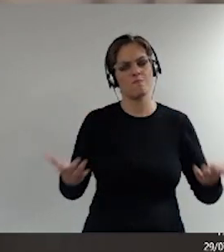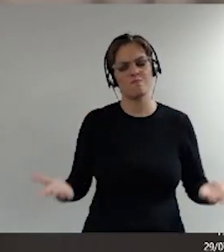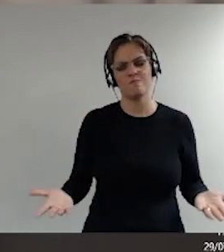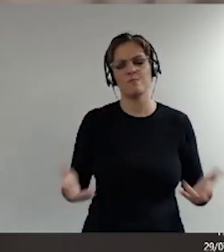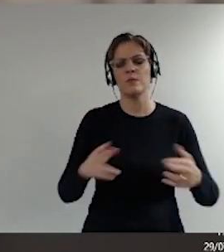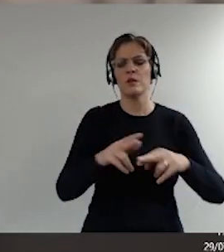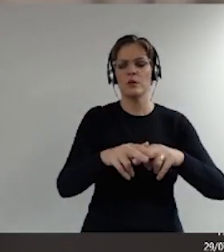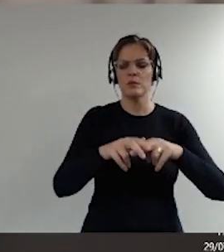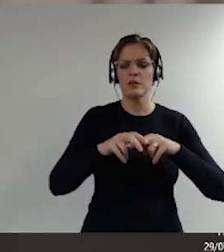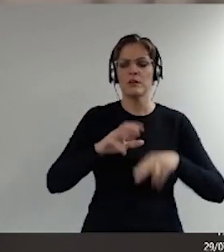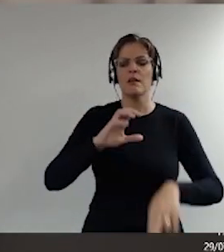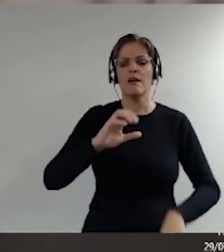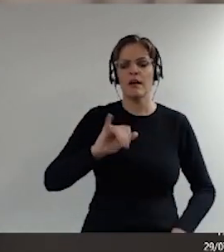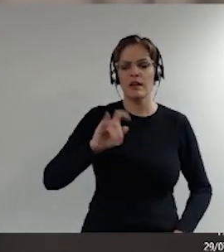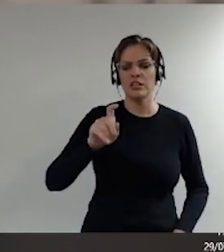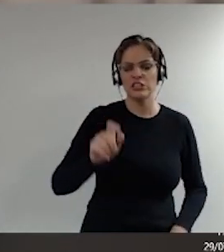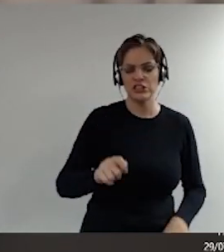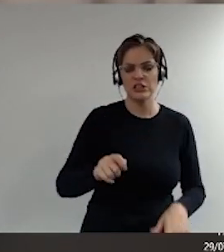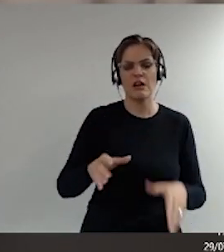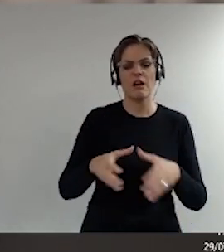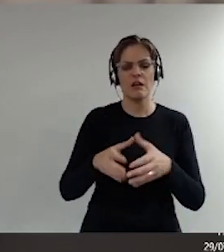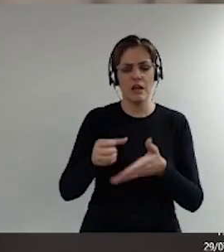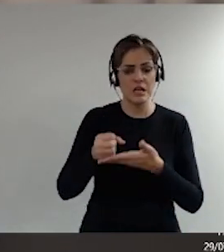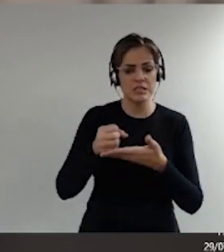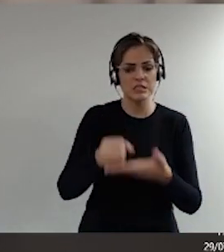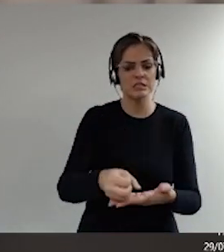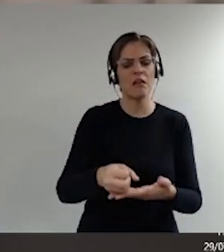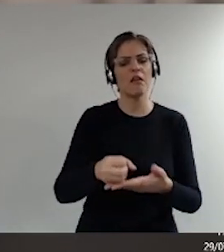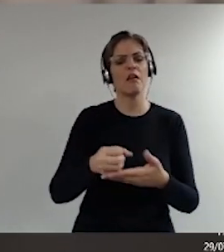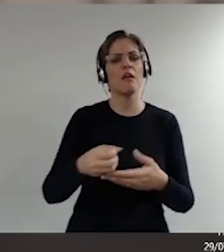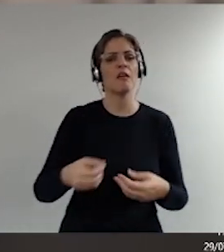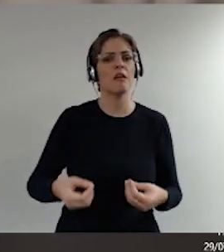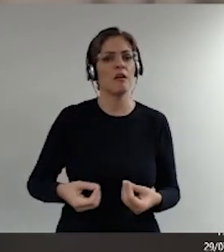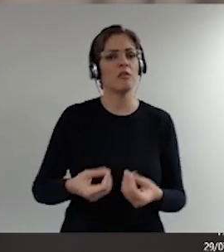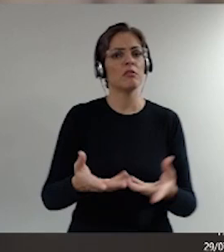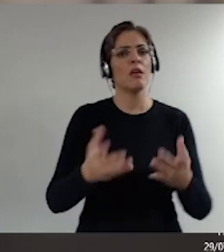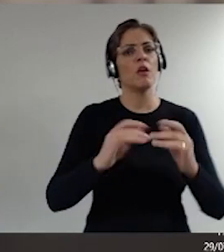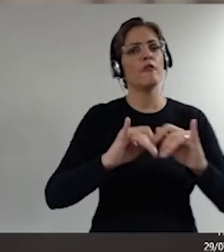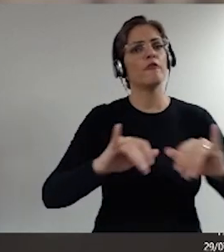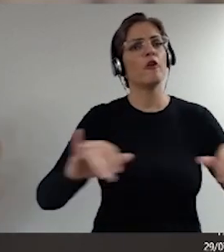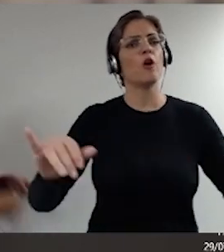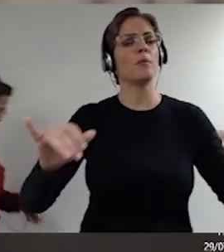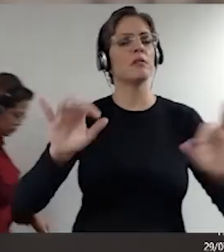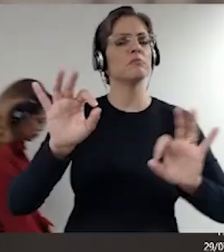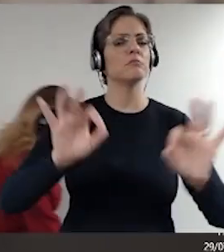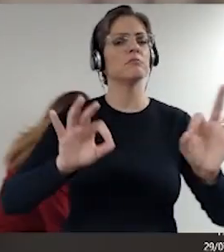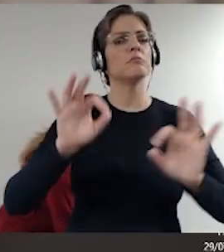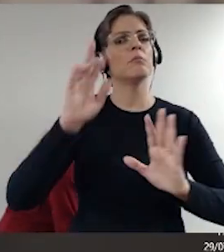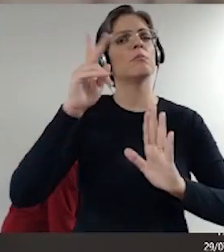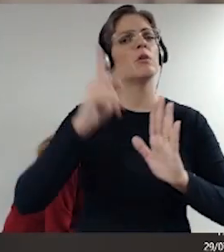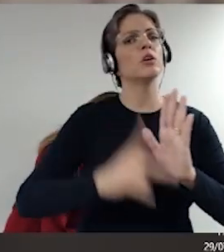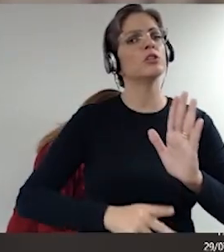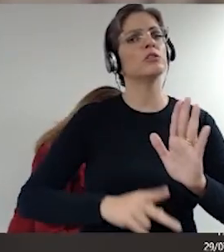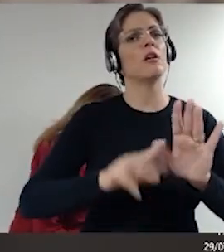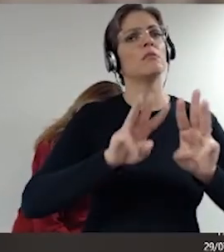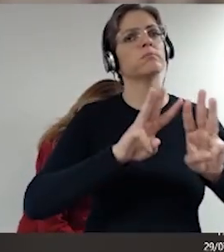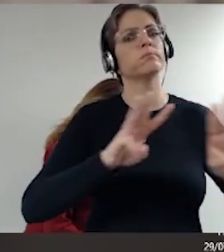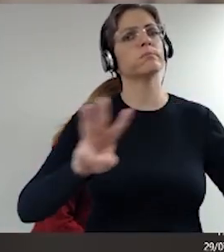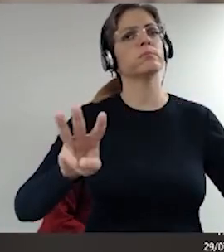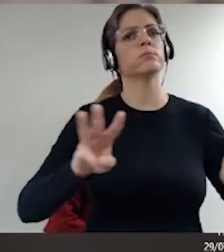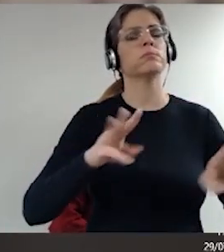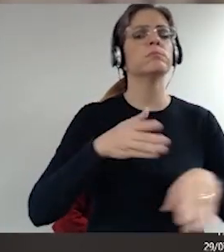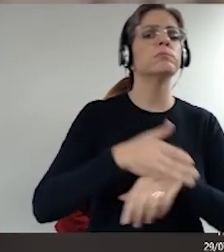de assistência levaram para as suas plataformas de projetos a